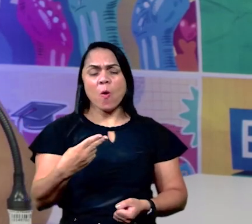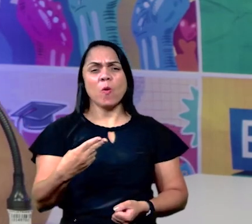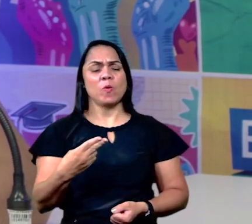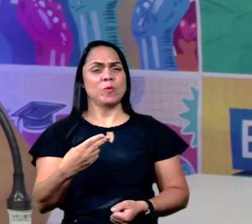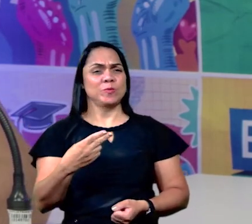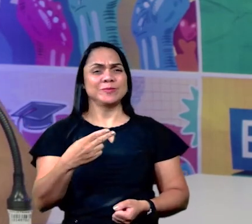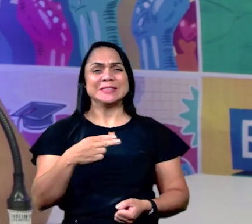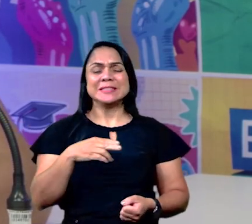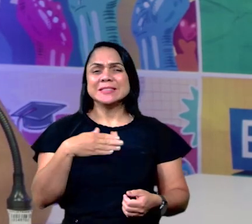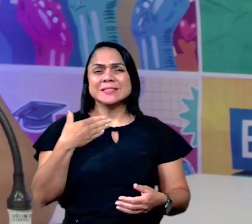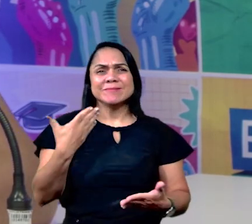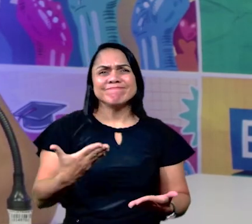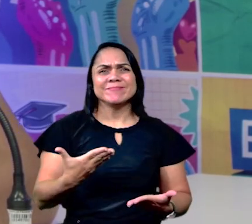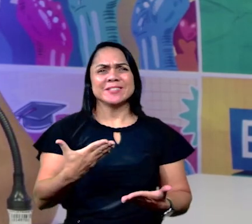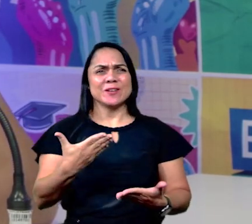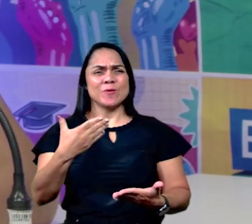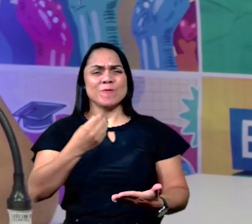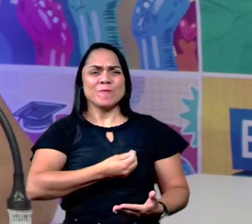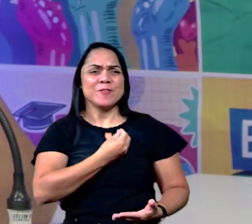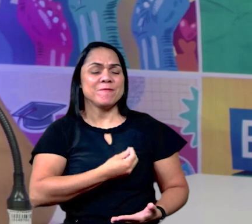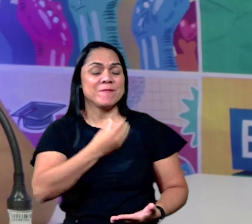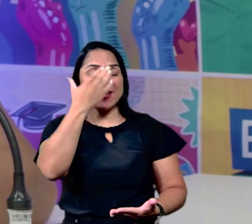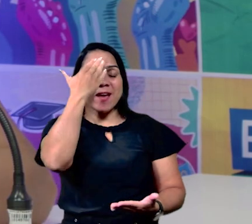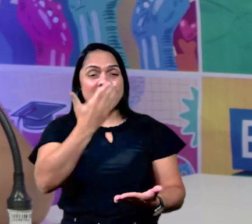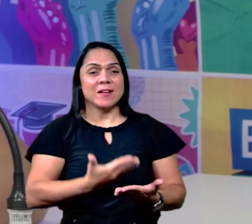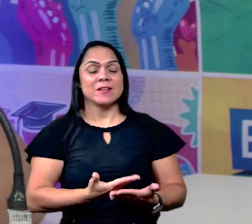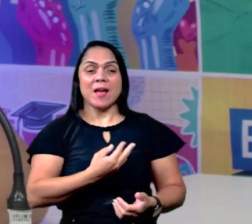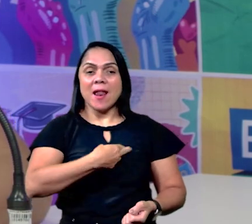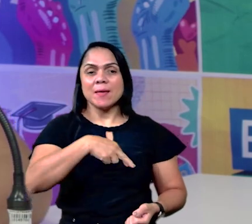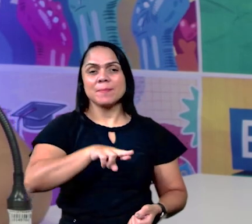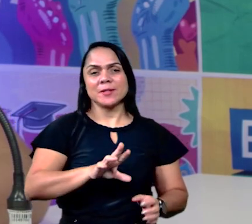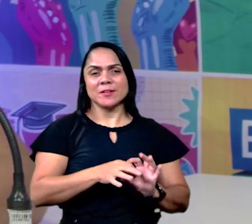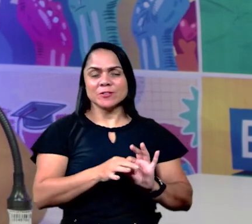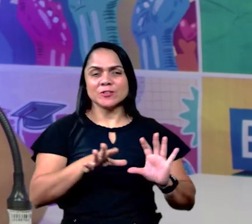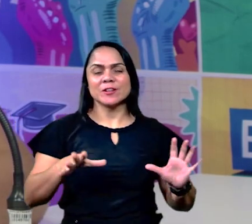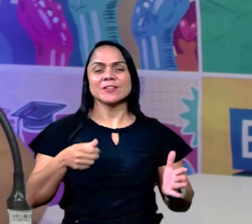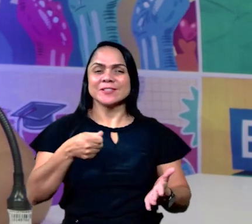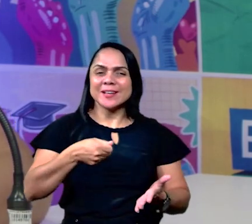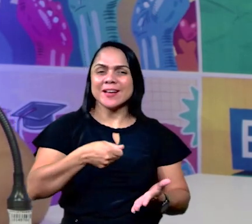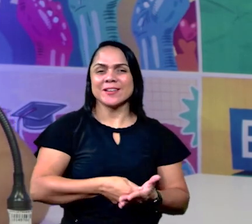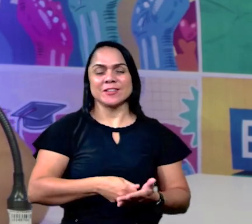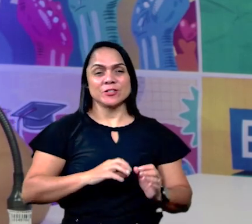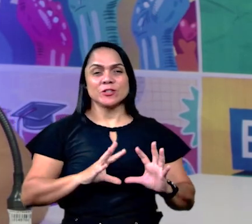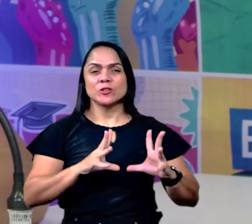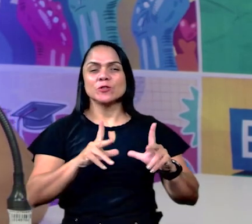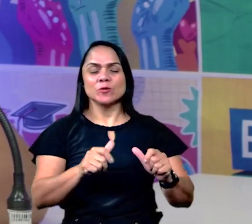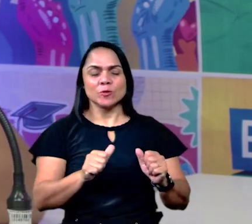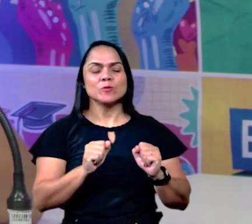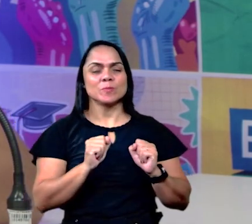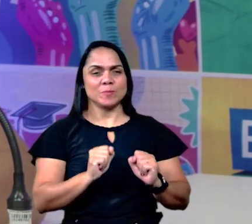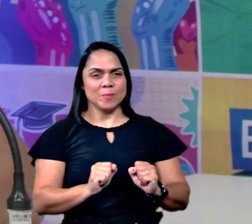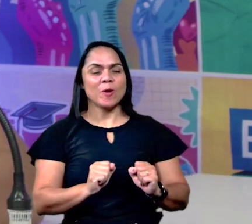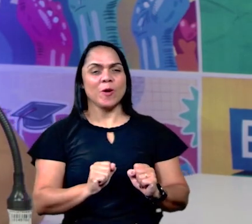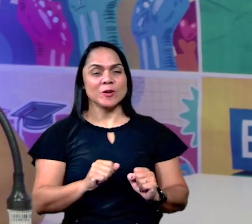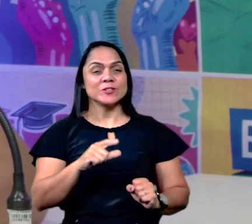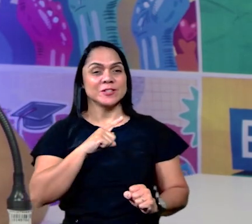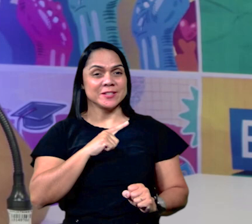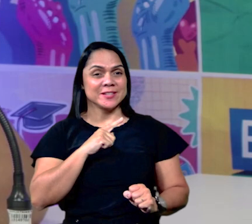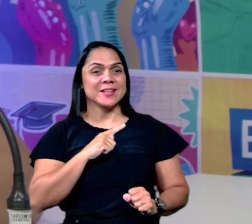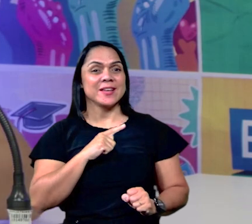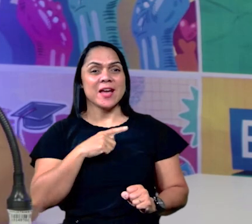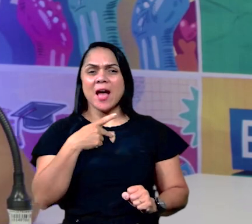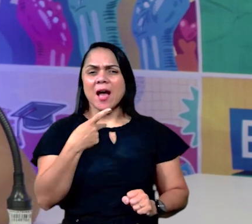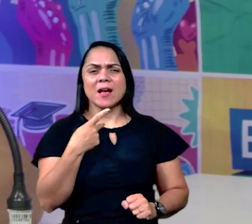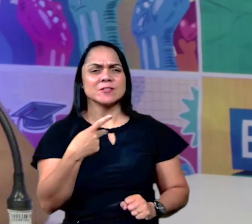que acredita? A liberdade religiosa é justamente a garantia de que todos possam exercer as suas crenças